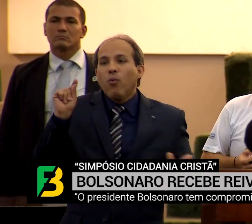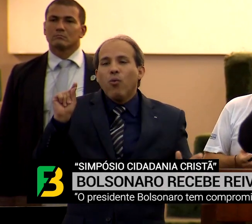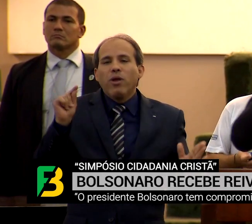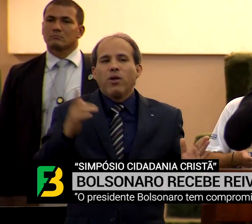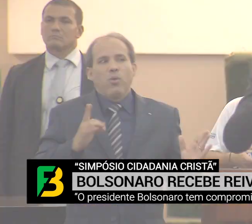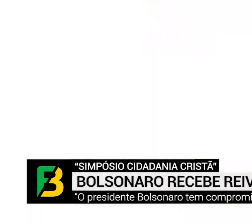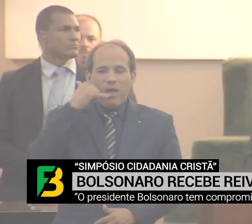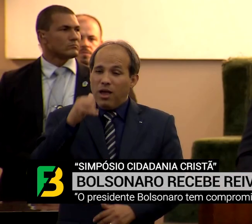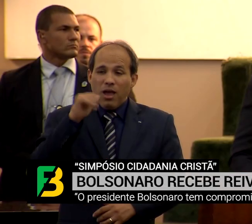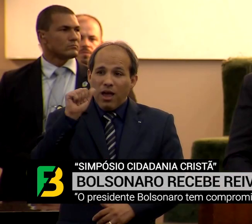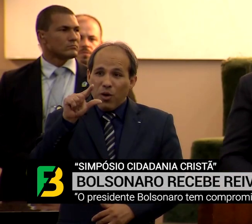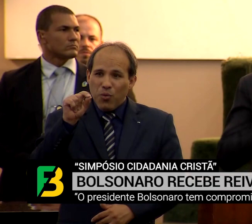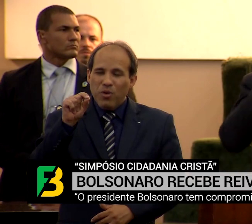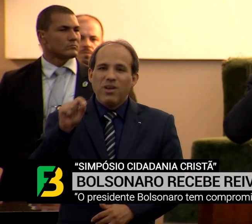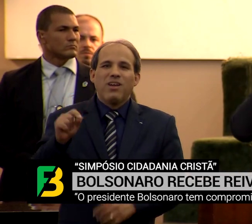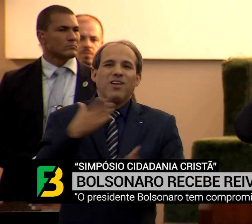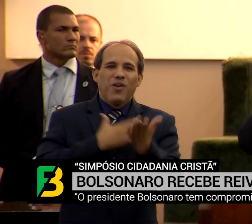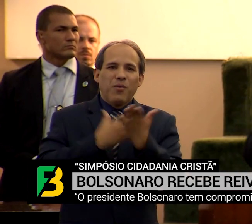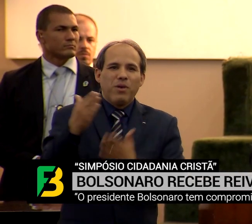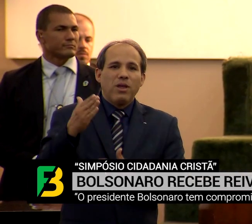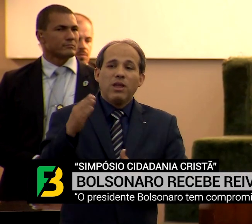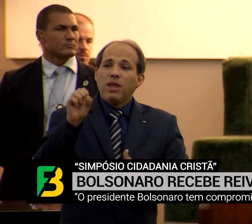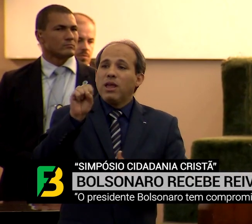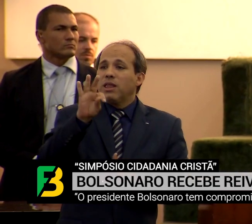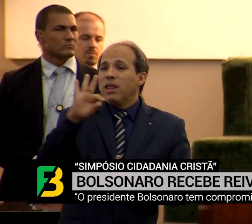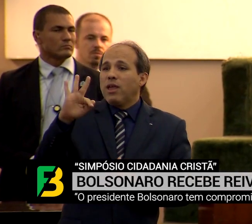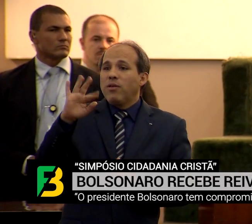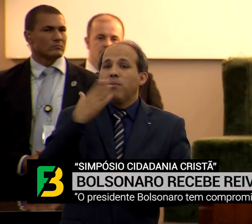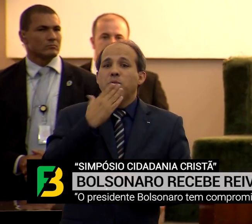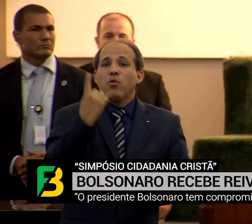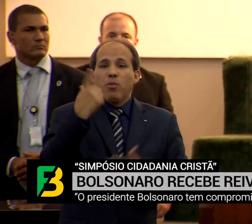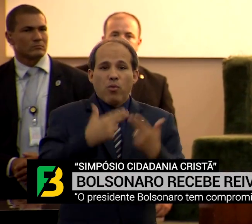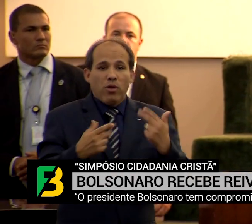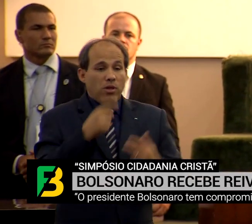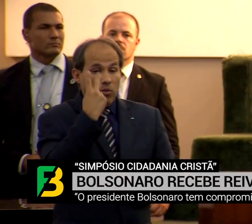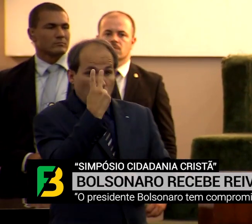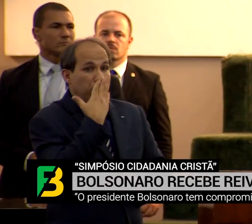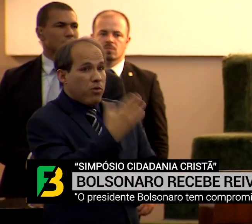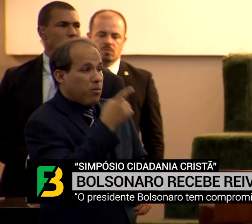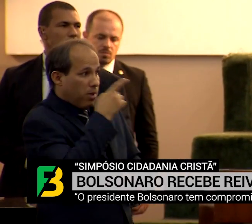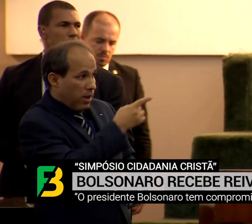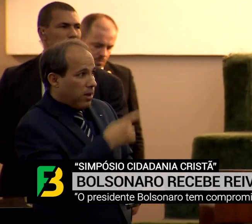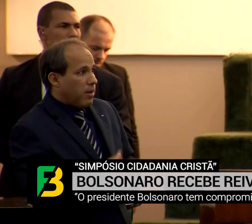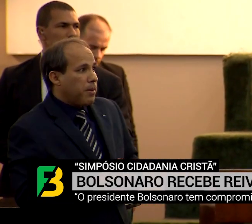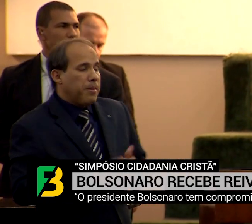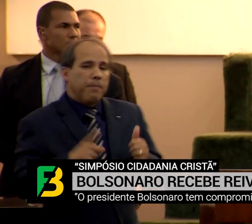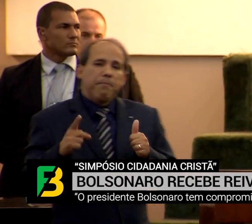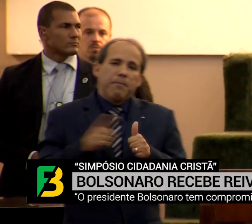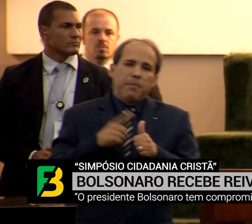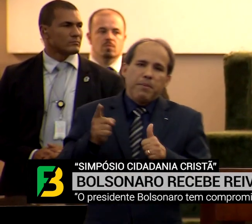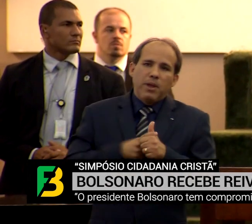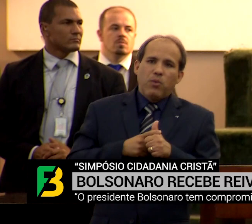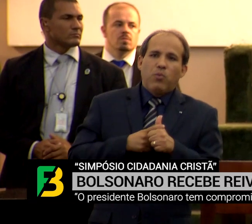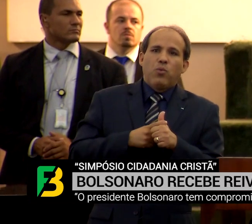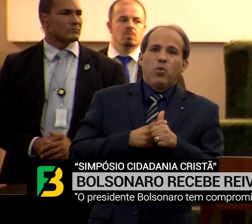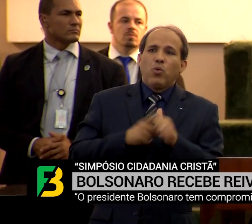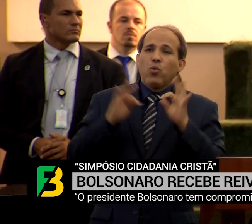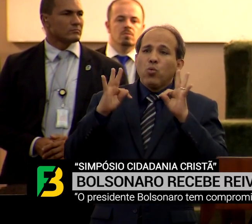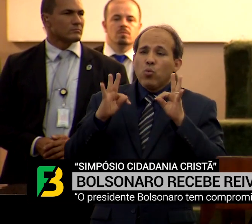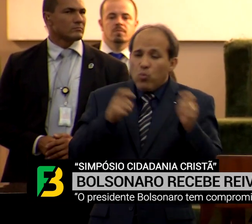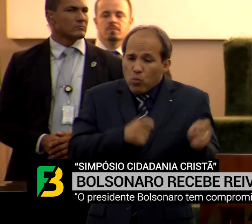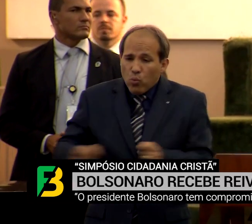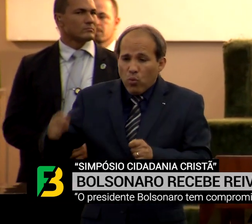terrivelmente evangélico. Ele segue para o Supremo, eu só fiz um pedido para ele, ou melhor, dois. Primeiro que toda